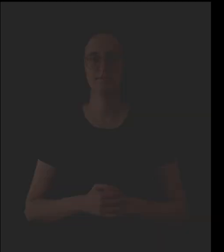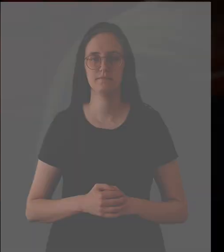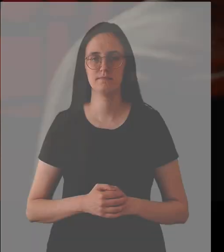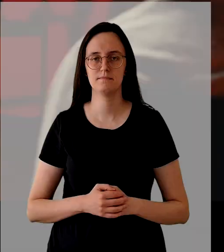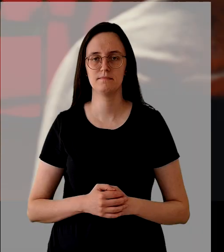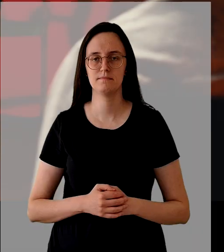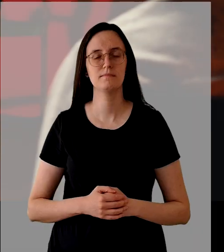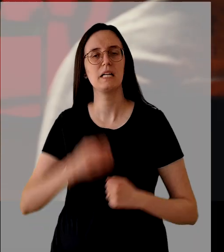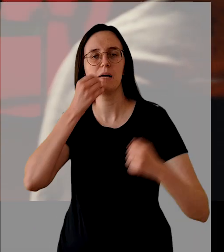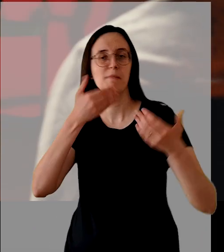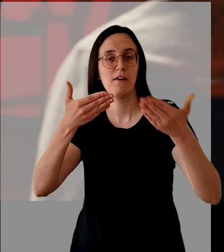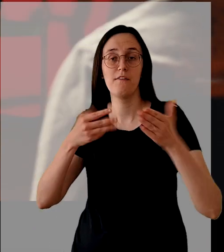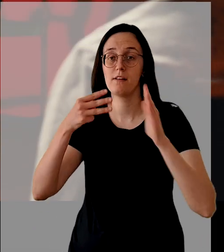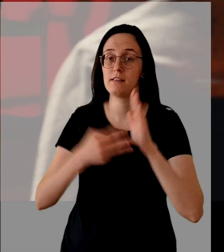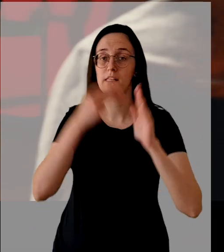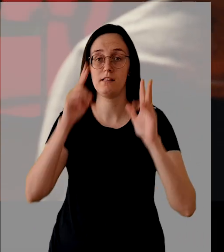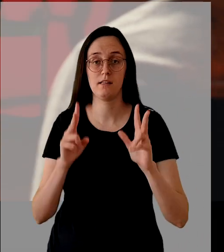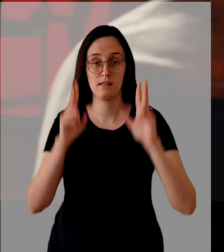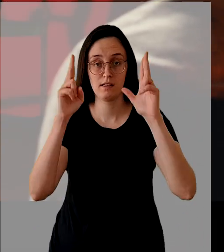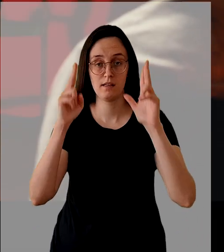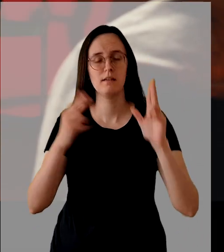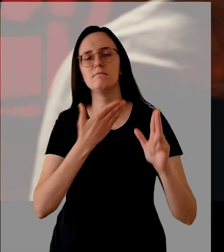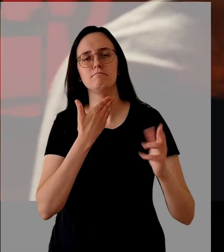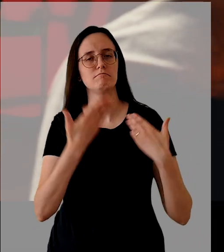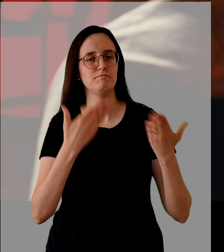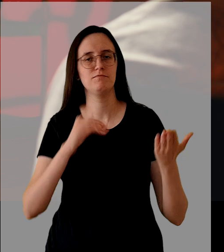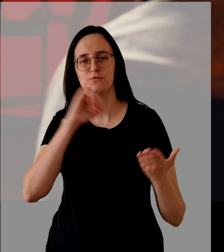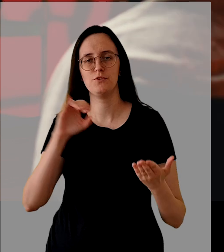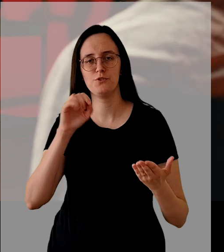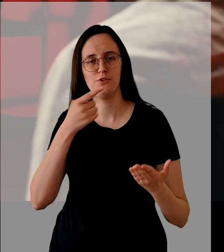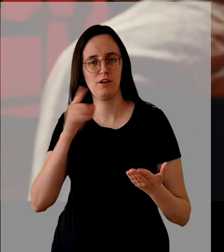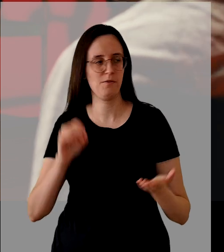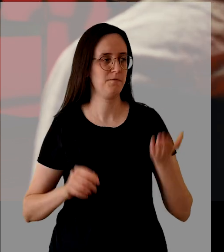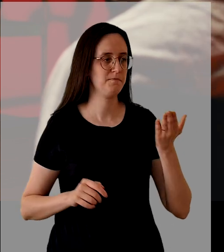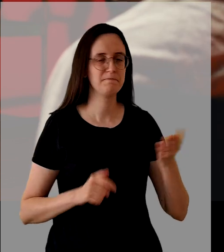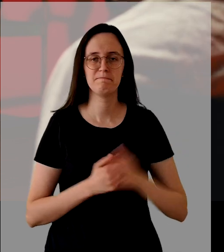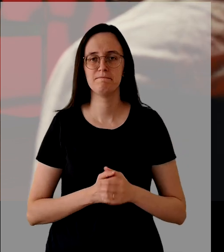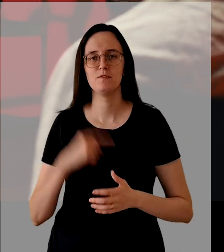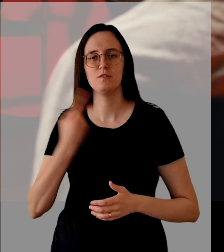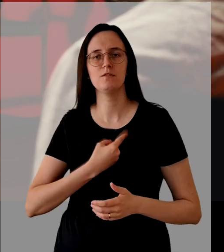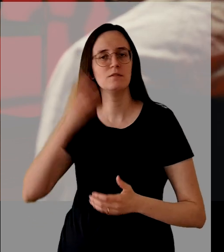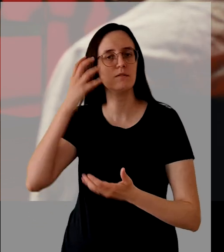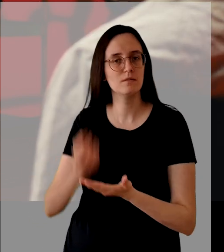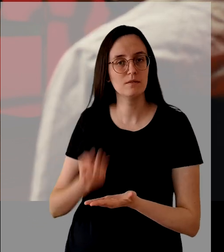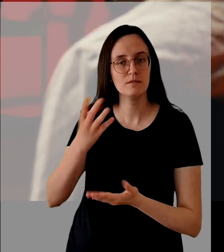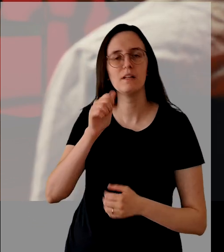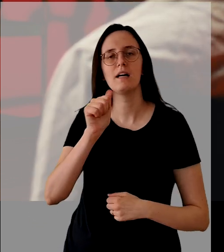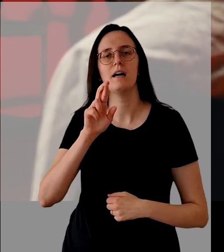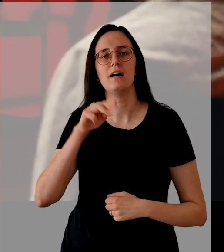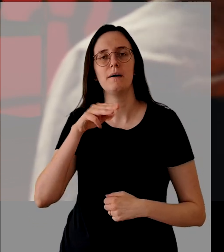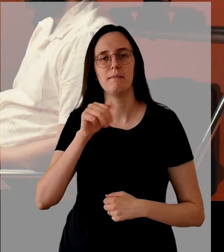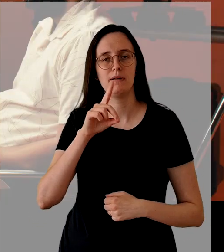Federal. Sejam bem-vindos ao terceiro episódio aqui desse bate-papo com João Castelo Branco, do nosso podcast da